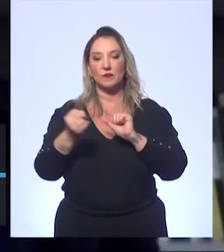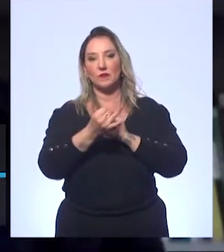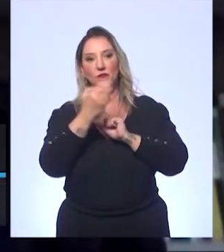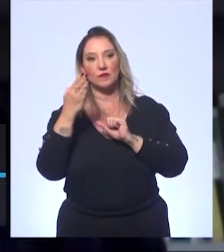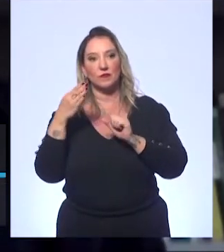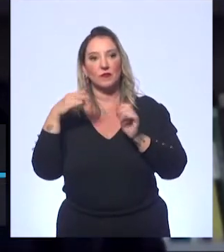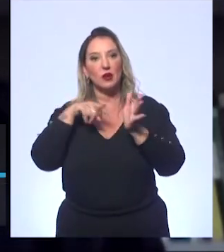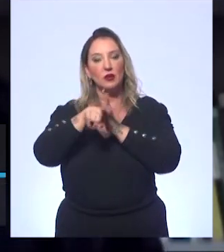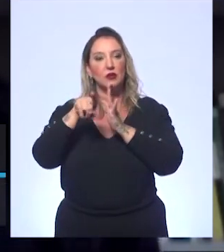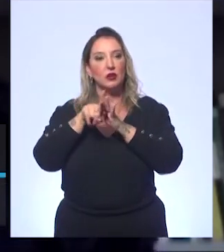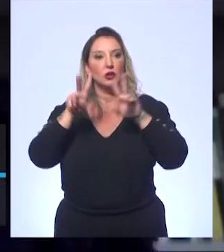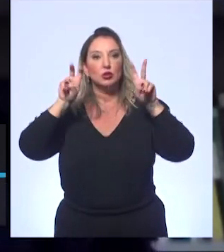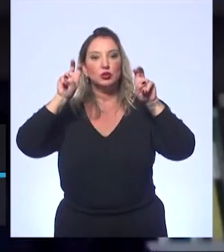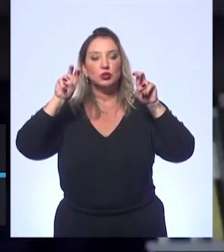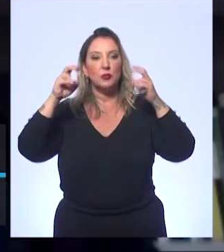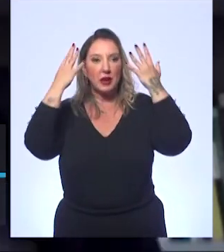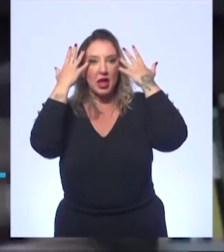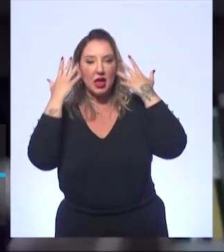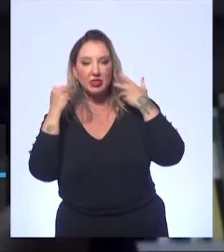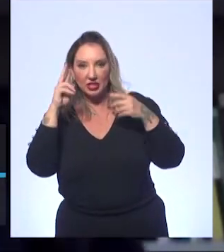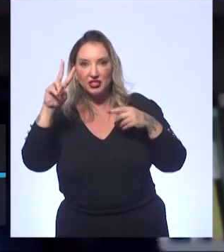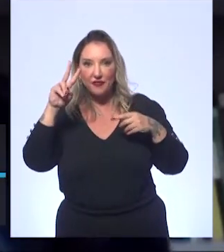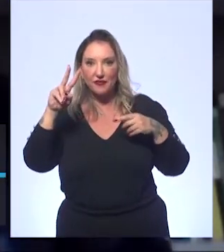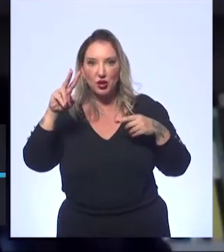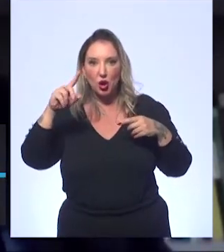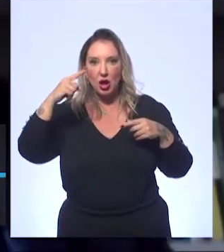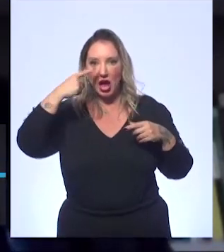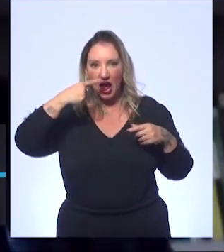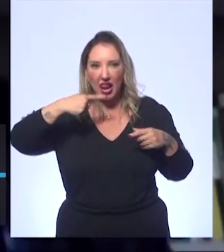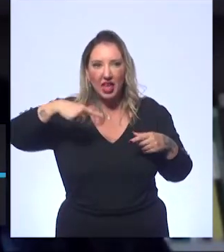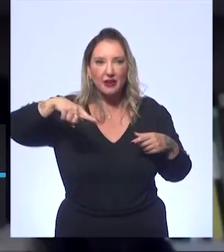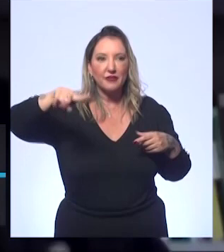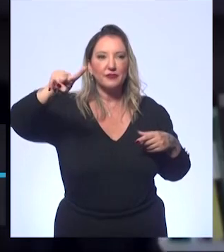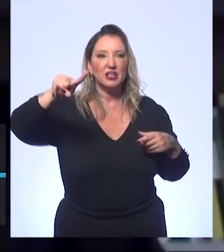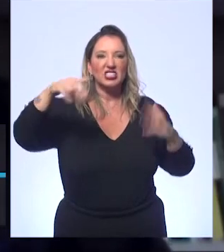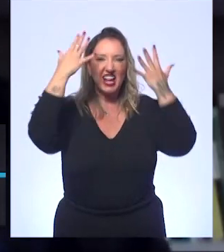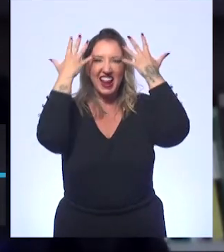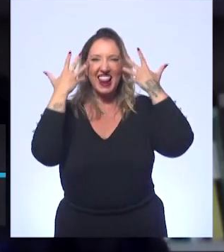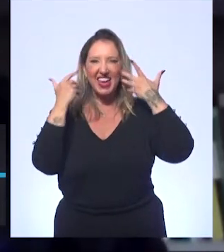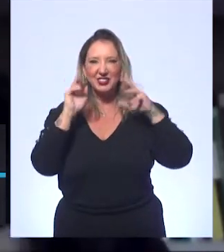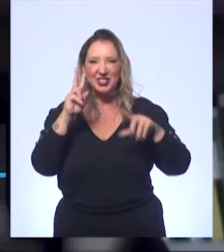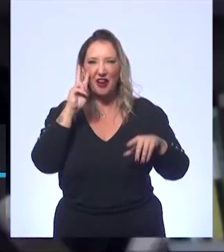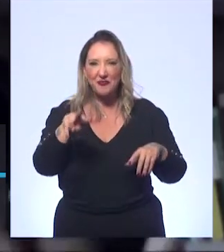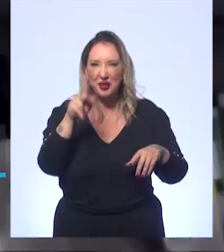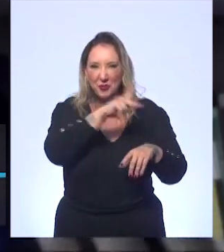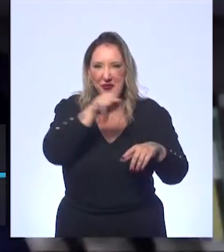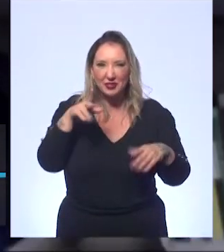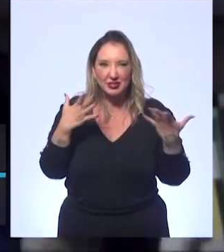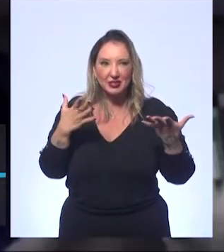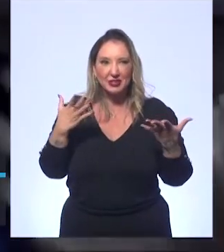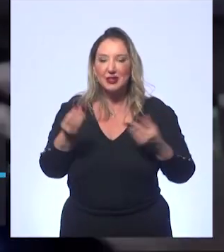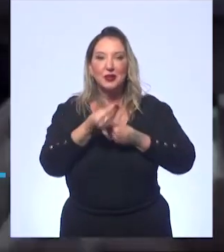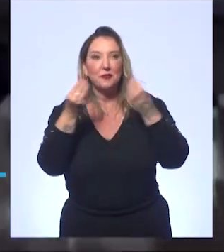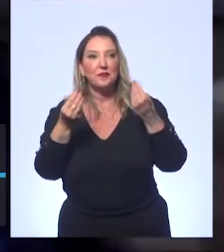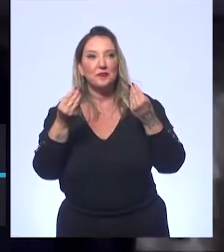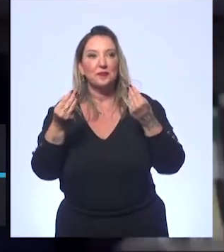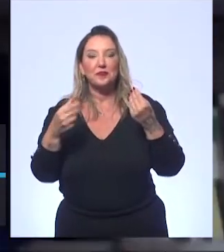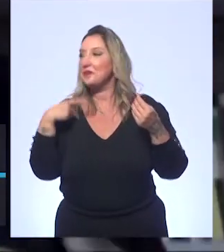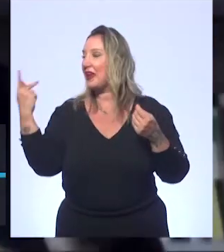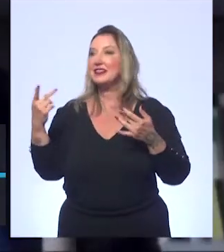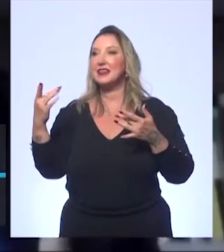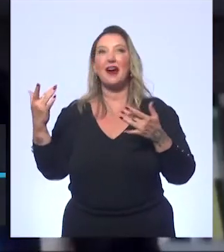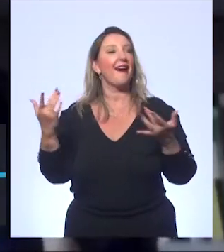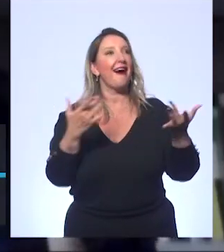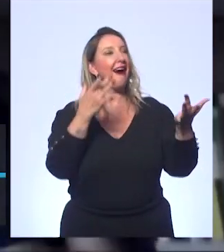perguntavam sobre os animais. Professor, você já viu o elefante? Você já viu o leão? Como se estivéssemos